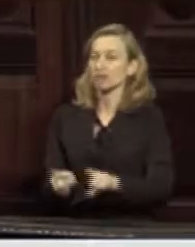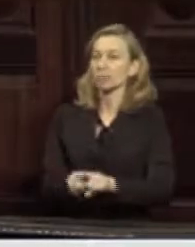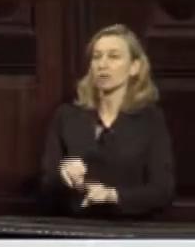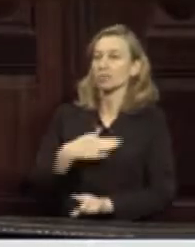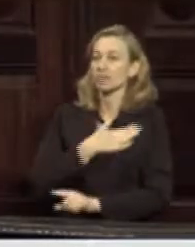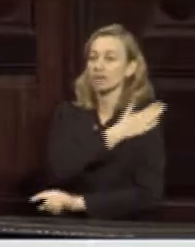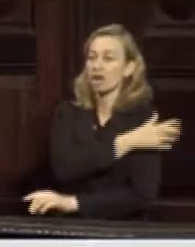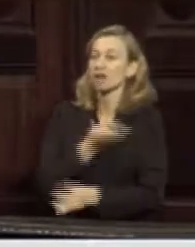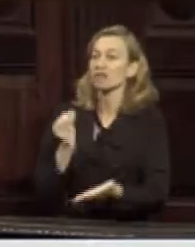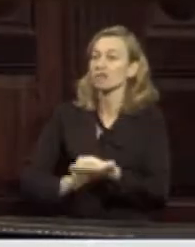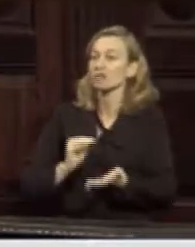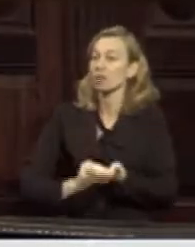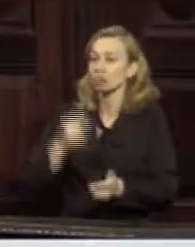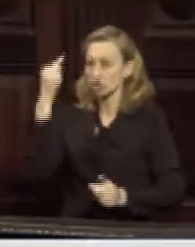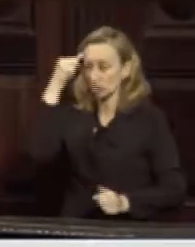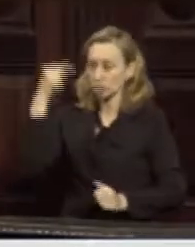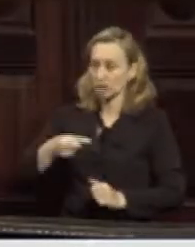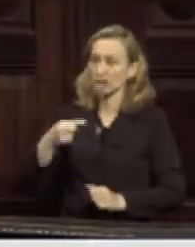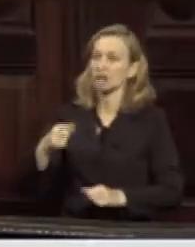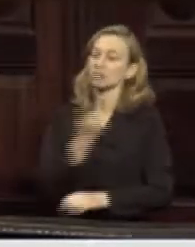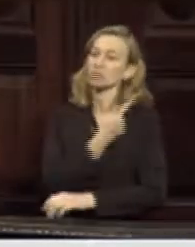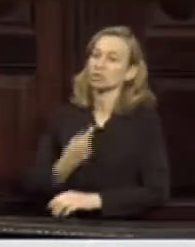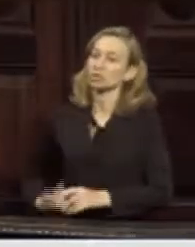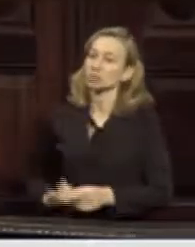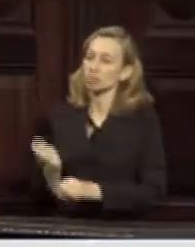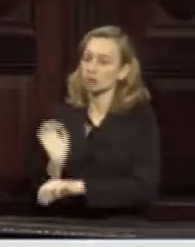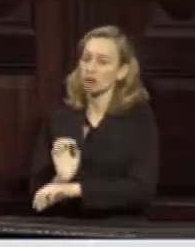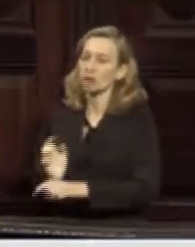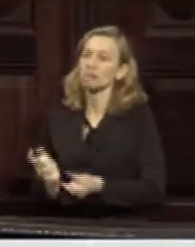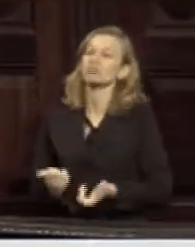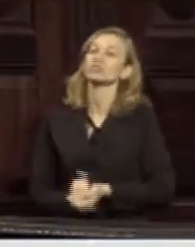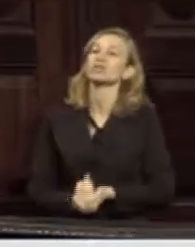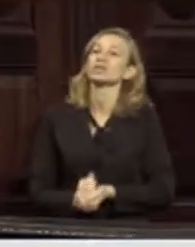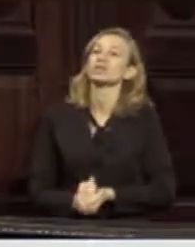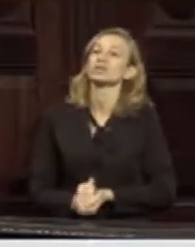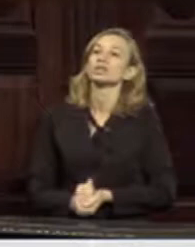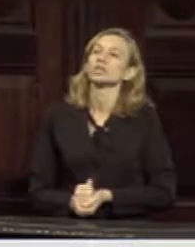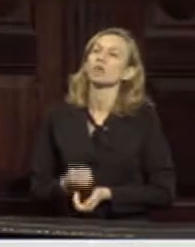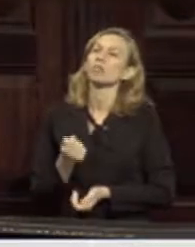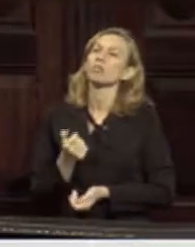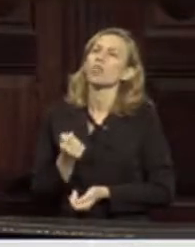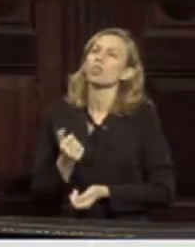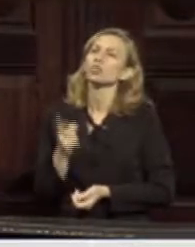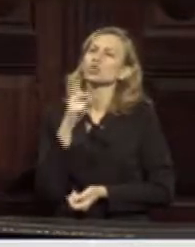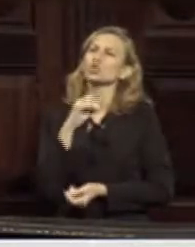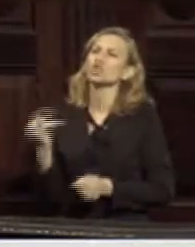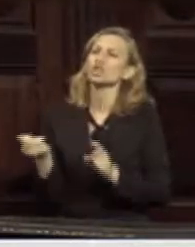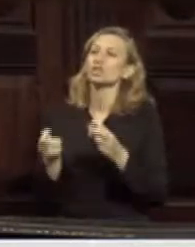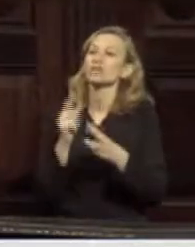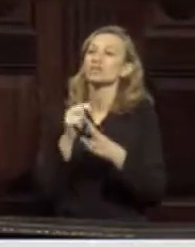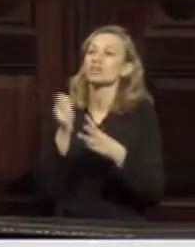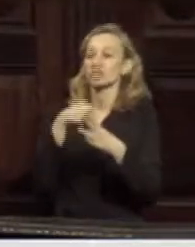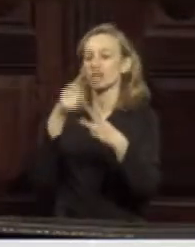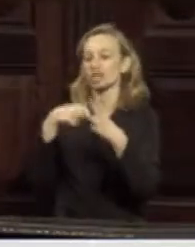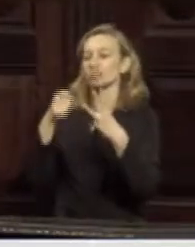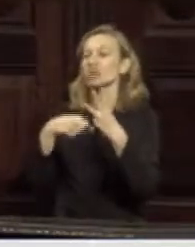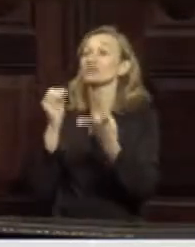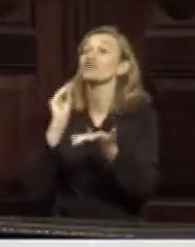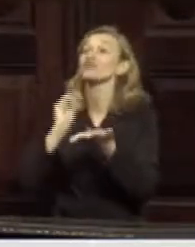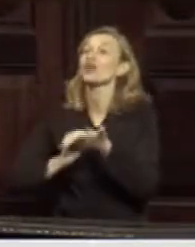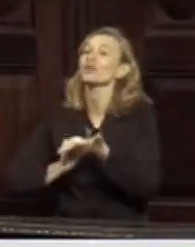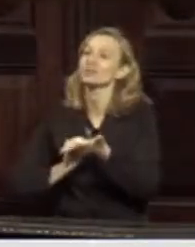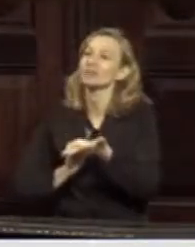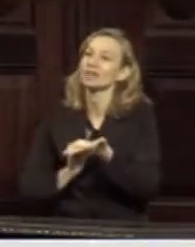de autoridade do governador do estado. Porém, vamos completar em poucos dias 3 meses da intervenção e